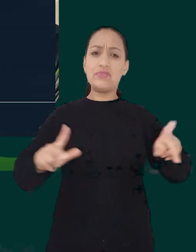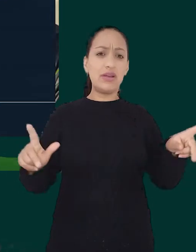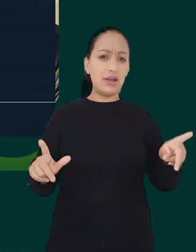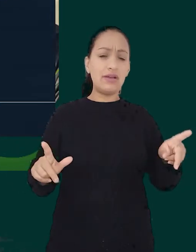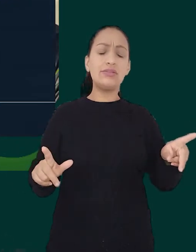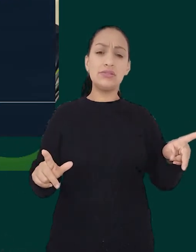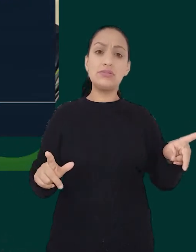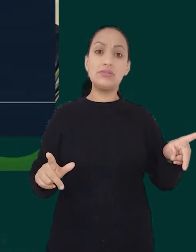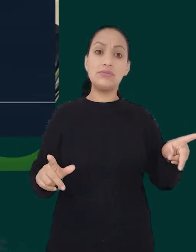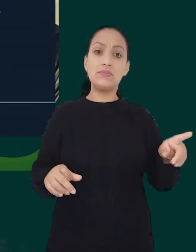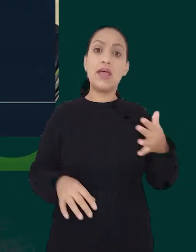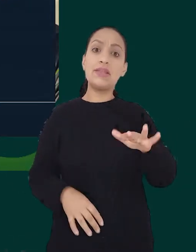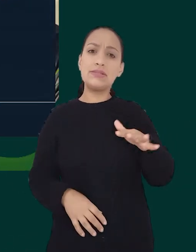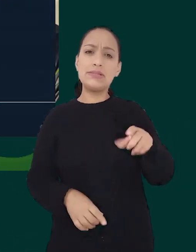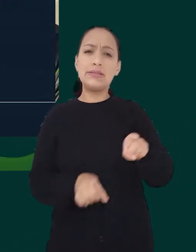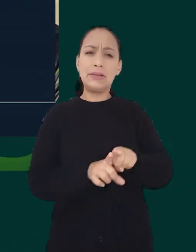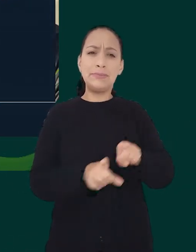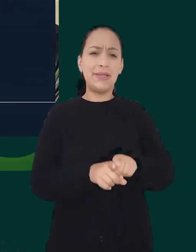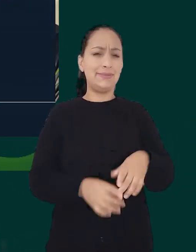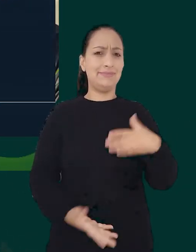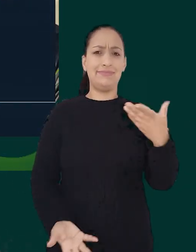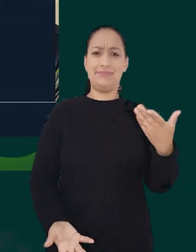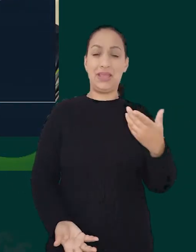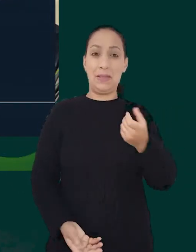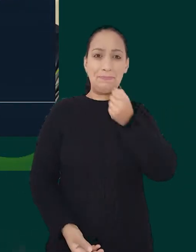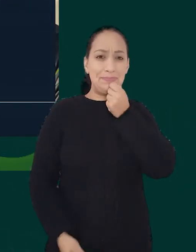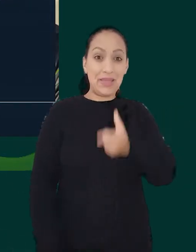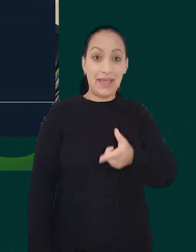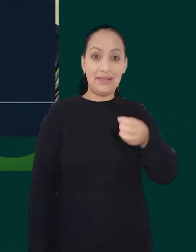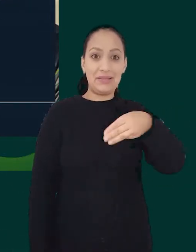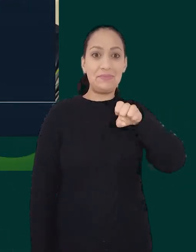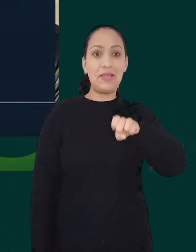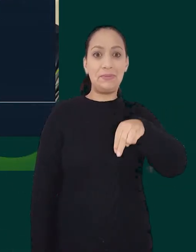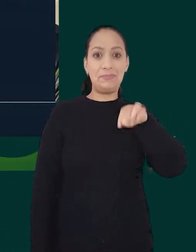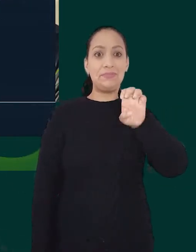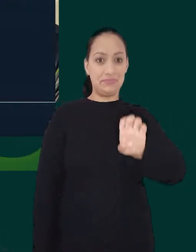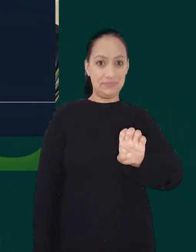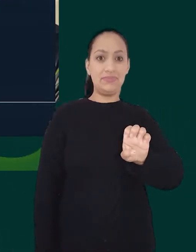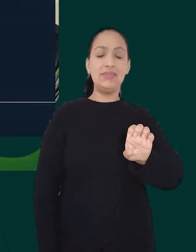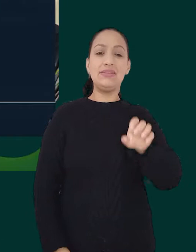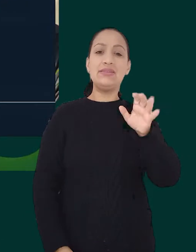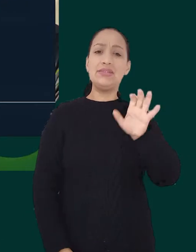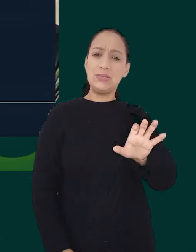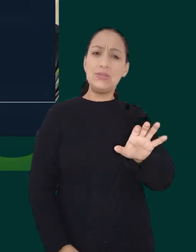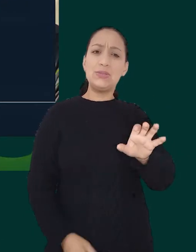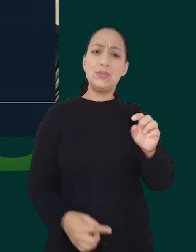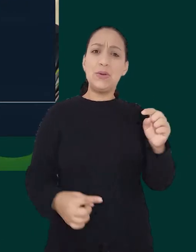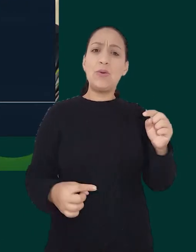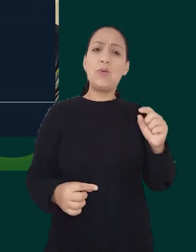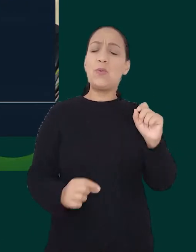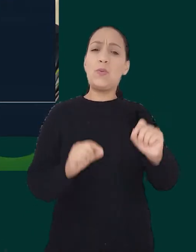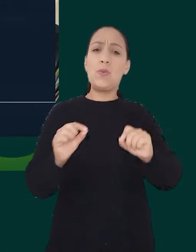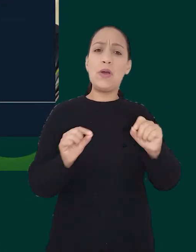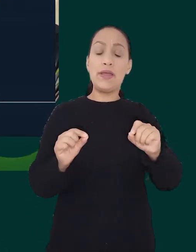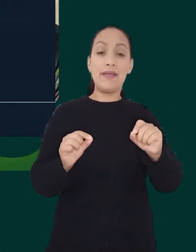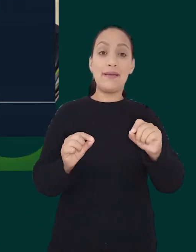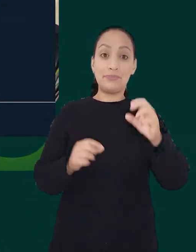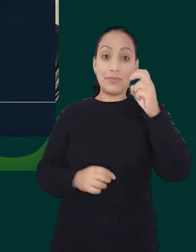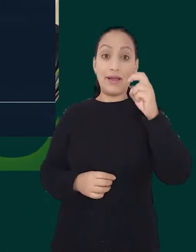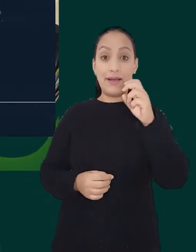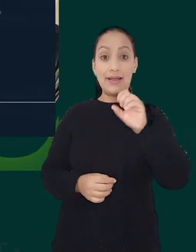vezes, inclusive, cômicos e até viram memes, tá? Então, isso tem a ver com essa inteligência artificial com menos